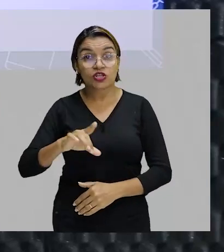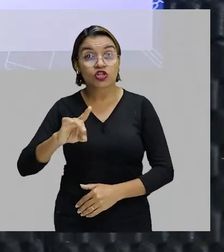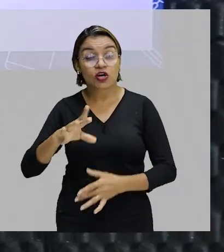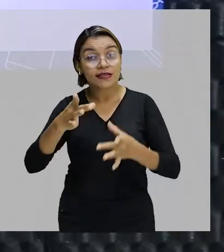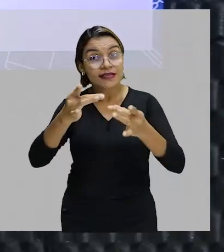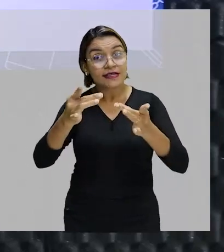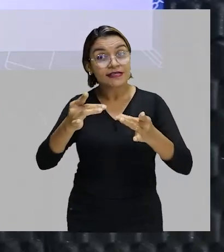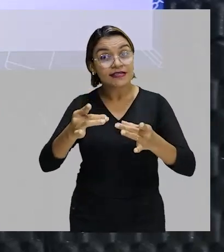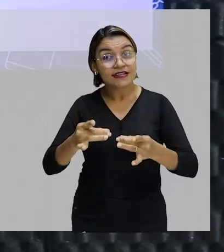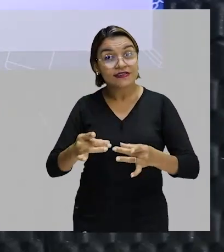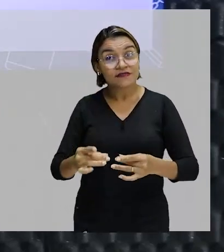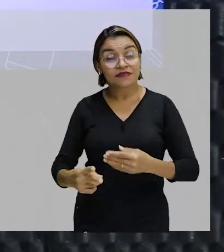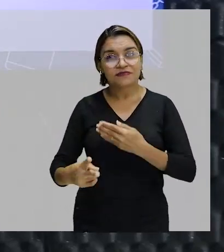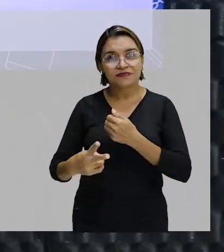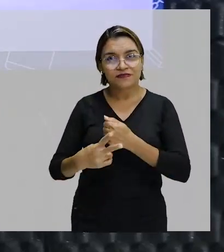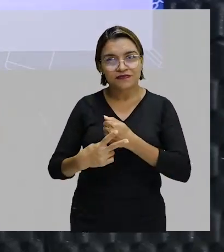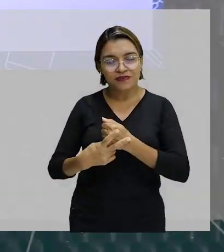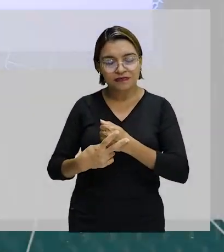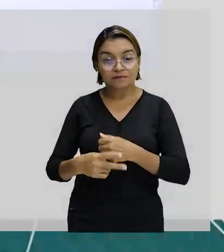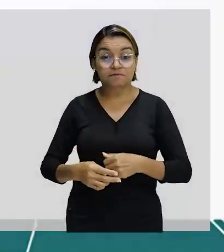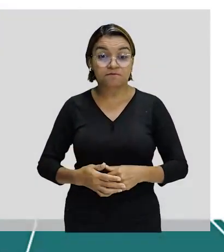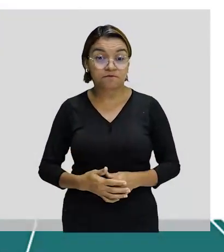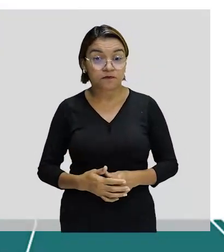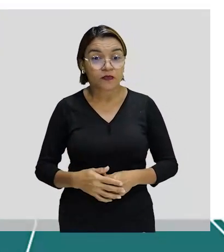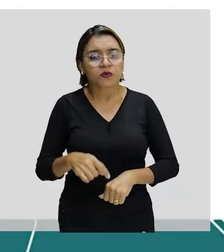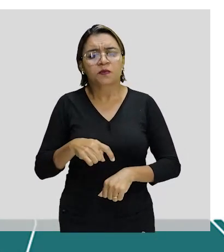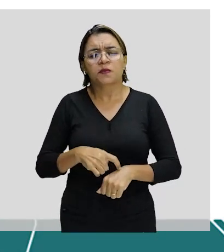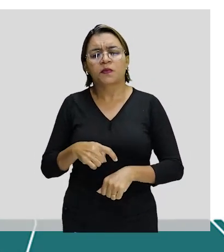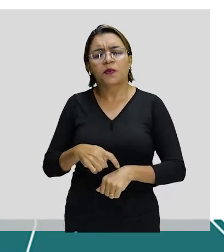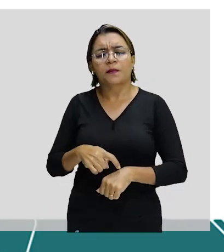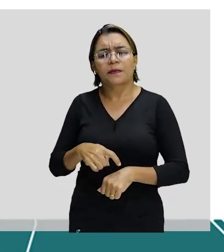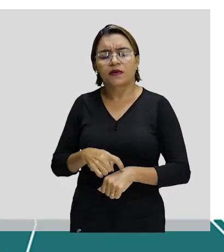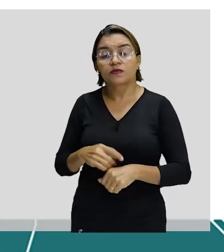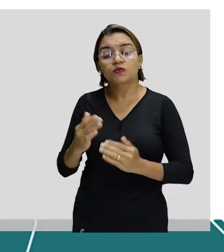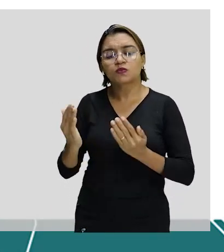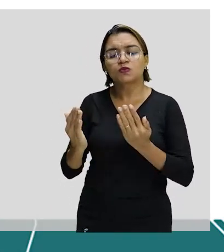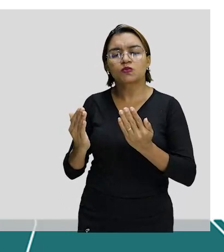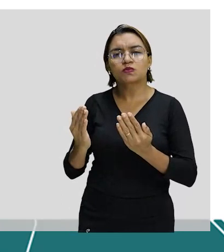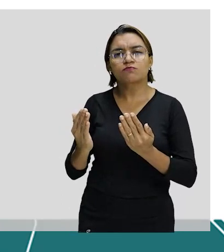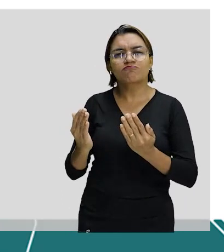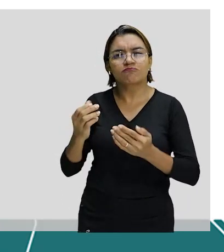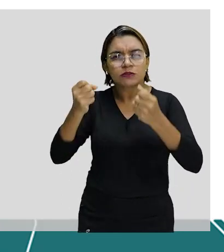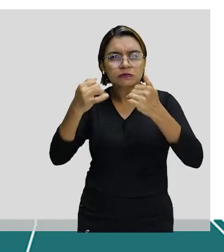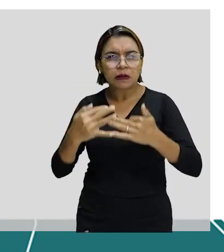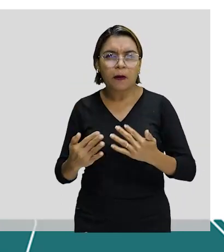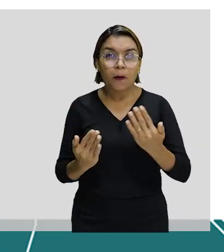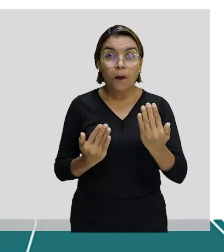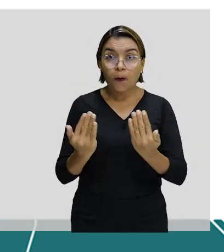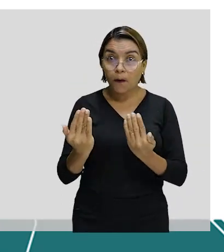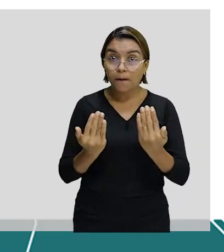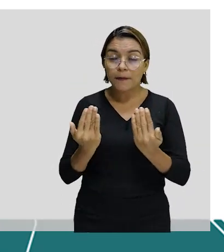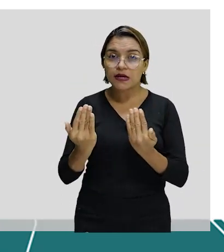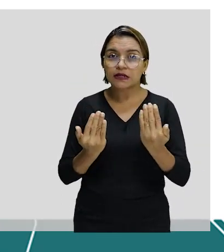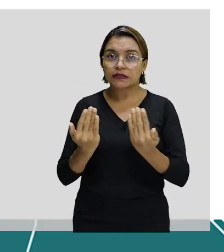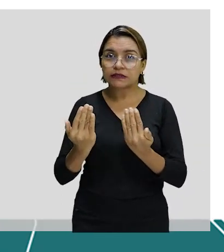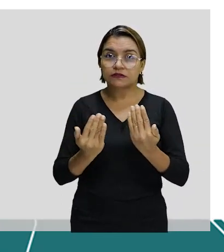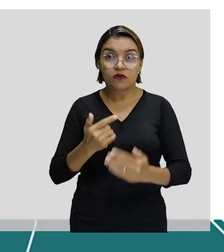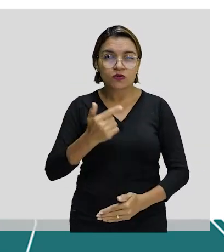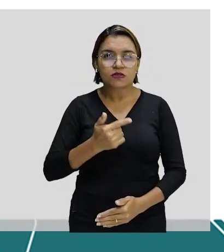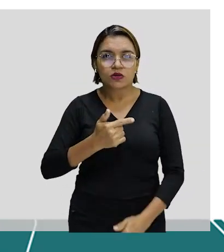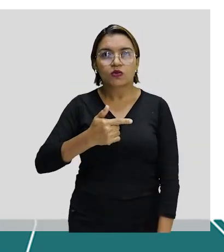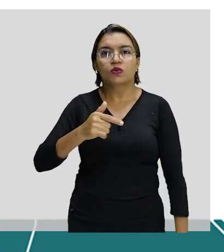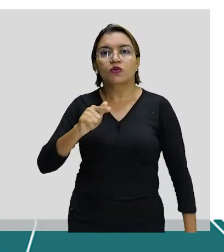descrevendo o verbo, tá? Quando nós vamos falar do comparativo, que é o nosso segundo grau, no